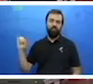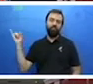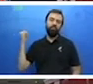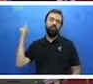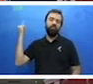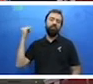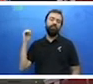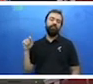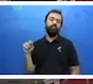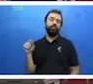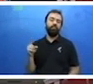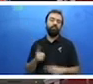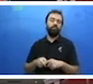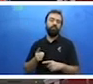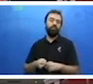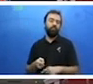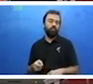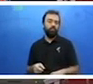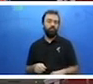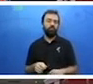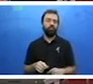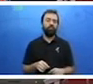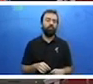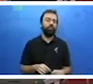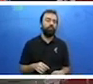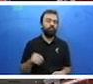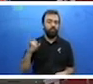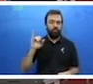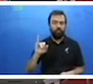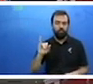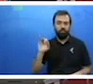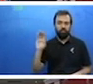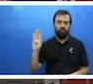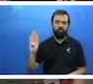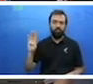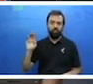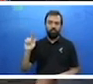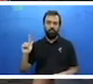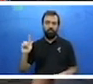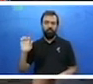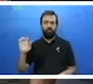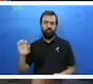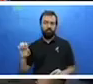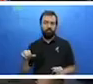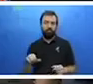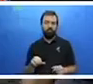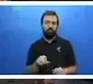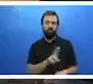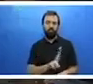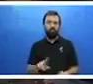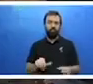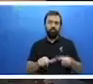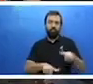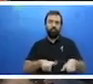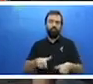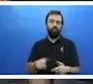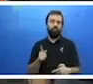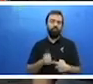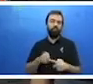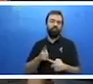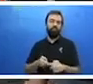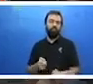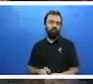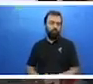o atual IBGE mudou de nome? Presta atenção nessas perguntas do Zé Carioca, leia e depois